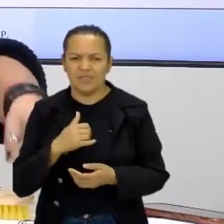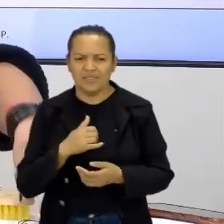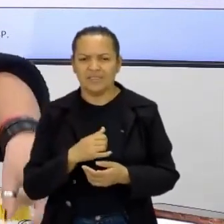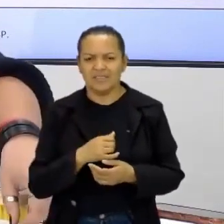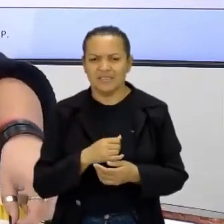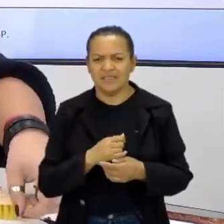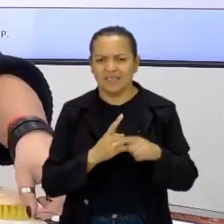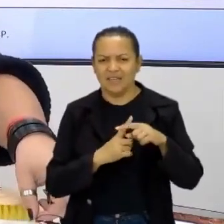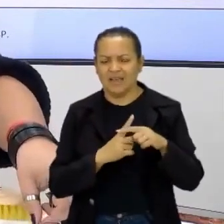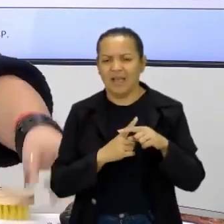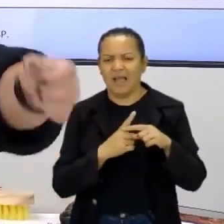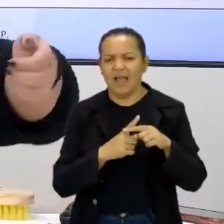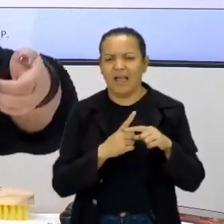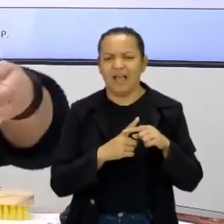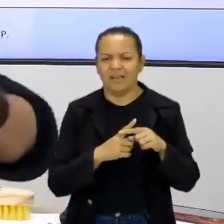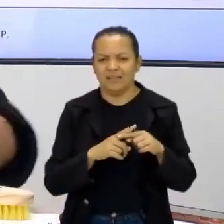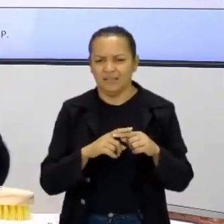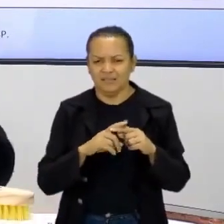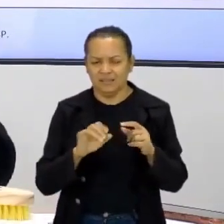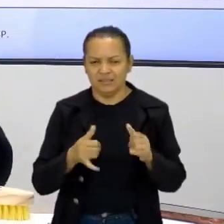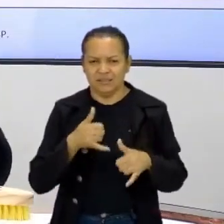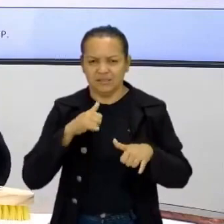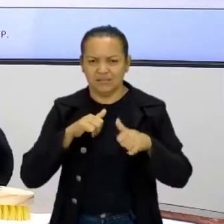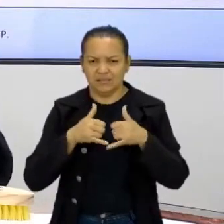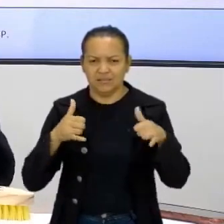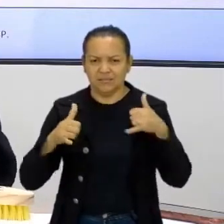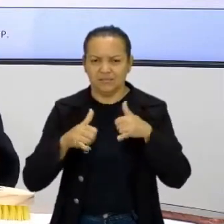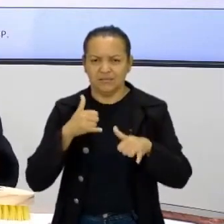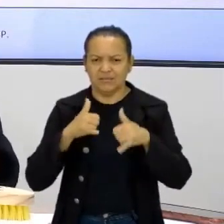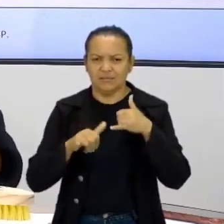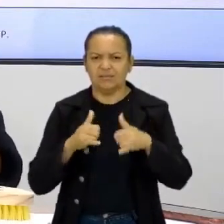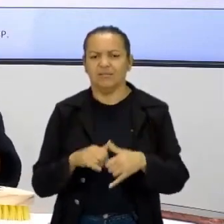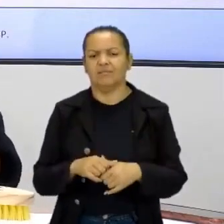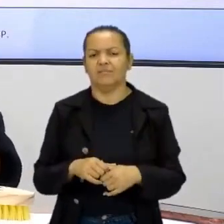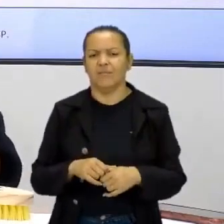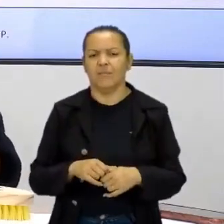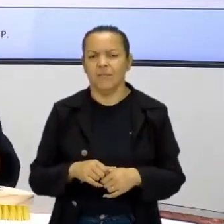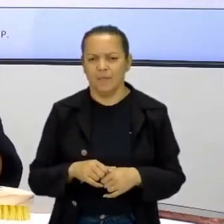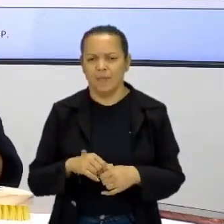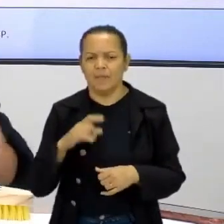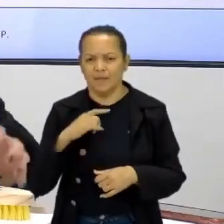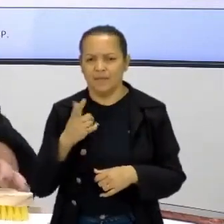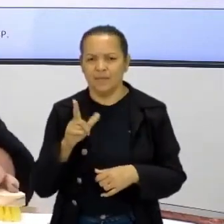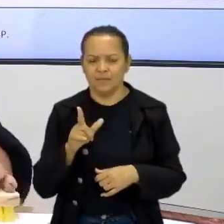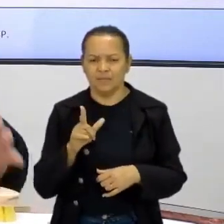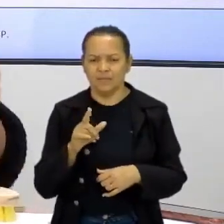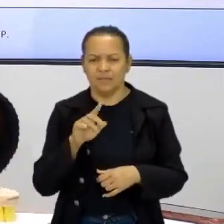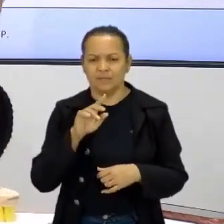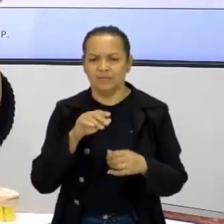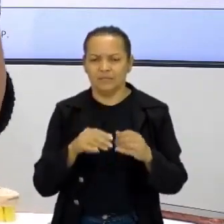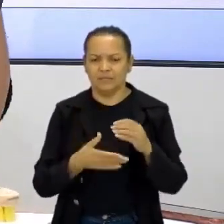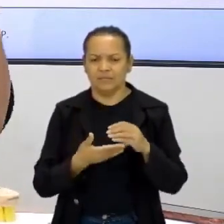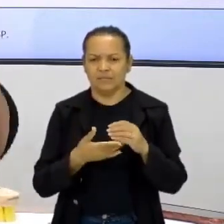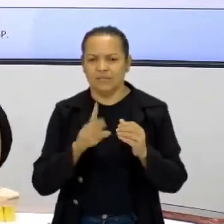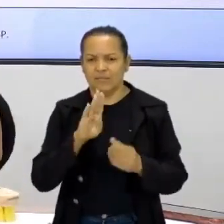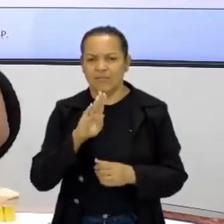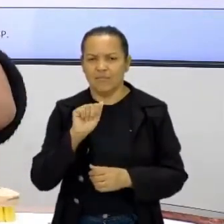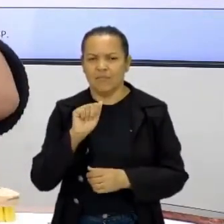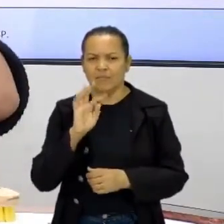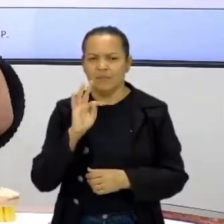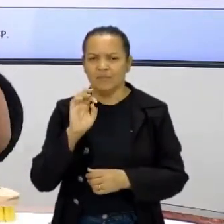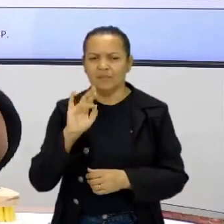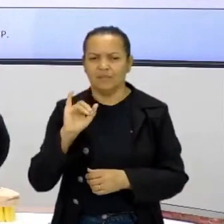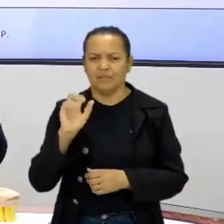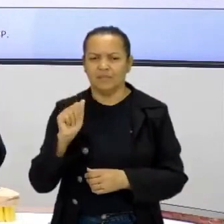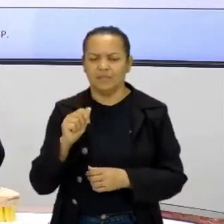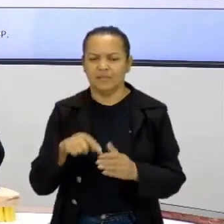pouco mais forte. E o do joystick, eu vou deixar com o de bateria. Então, bora lá. Primeira